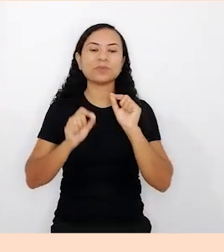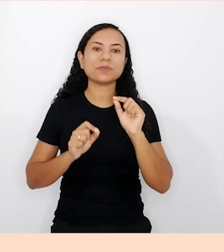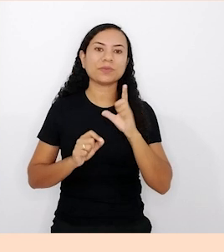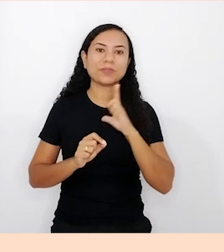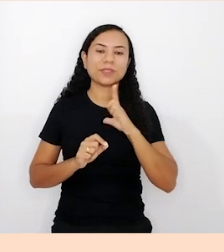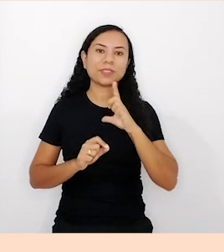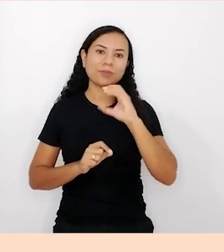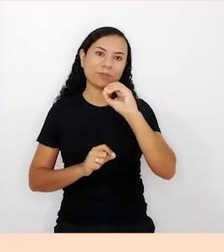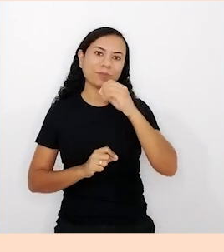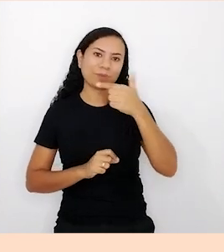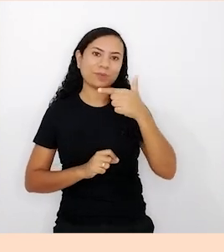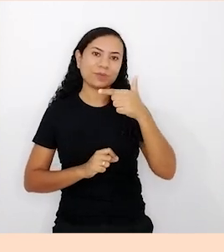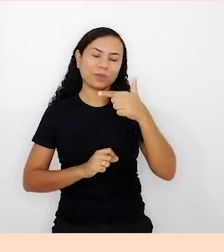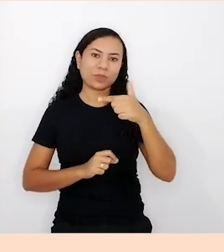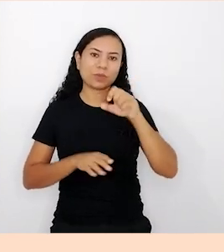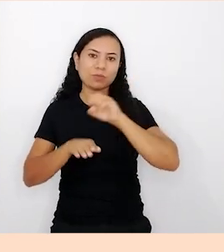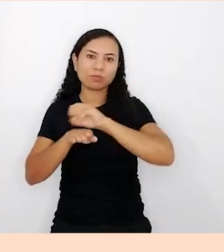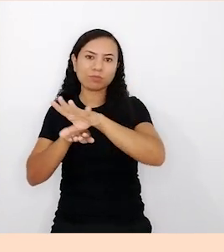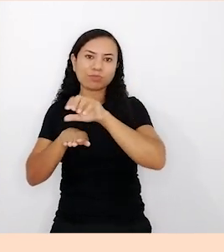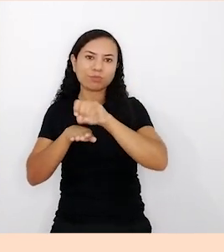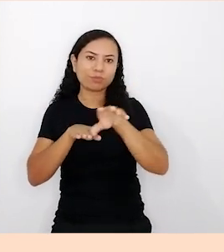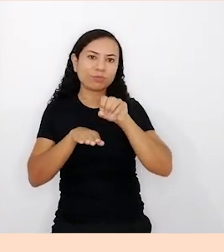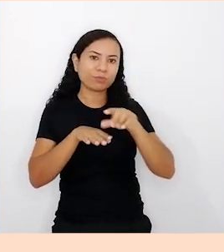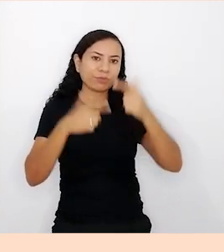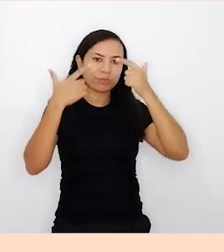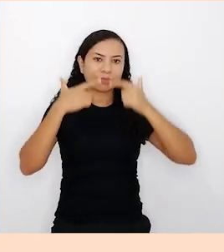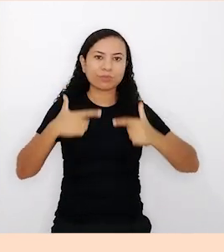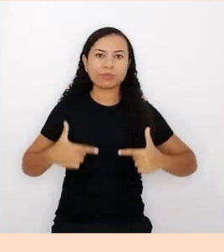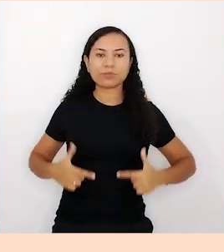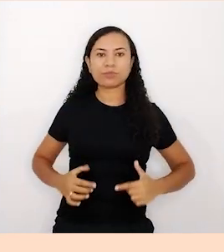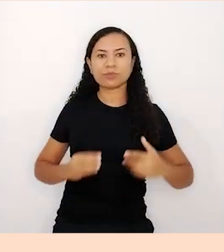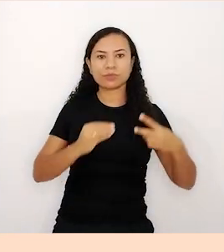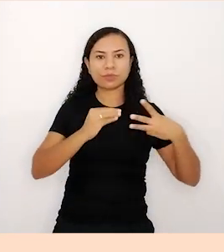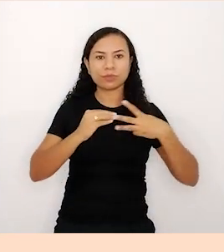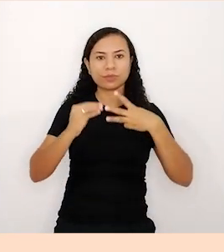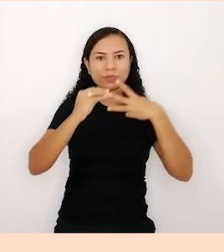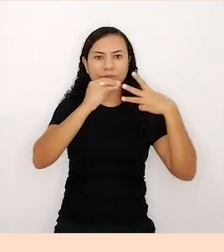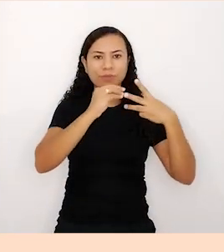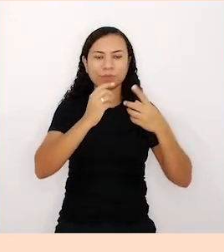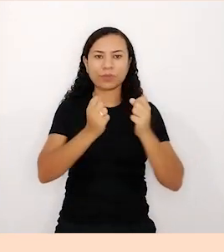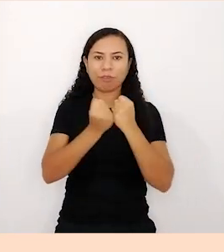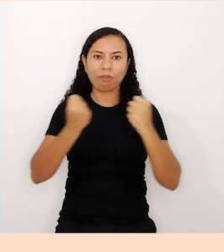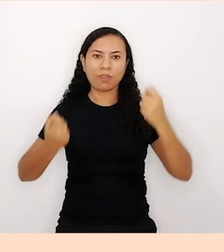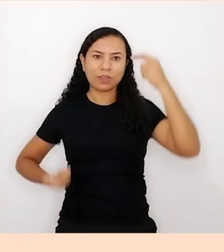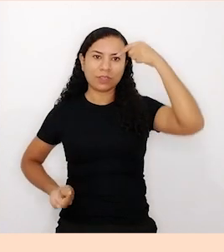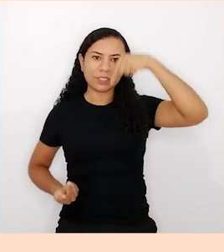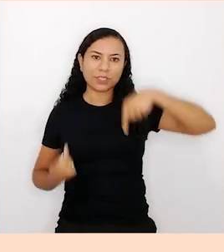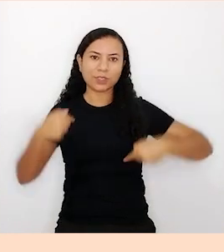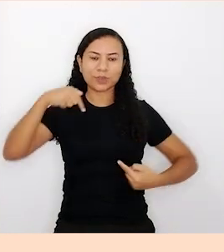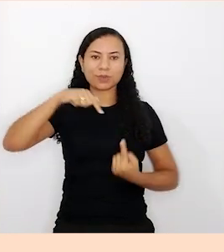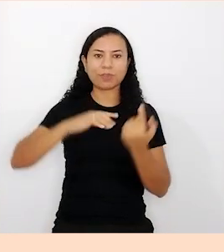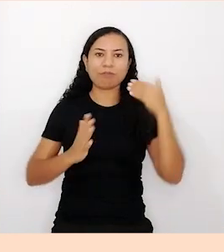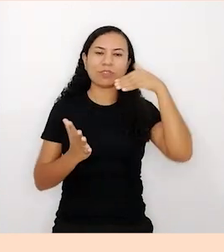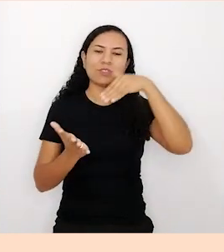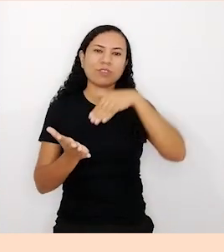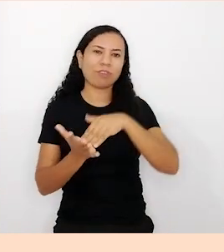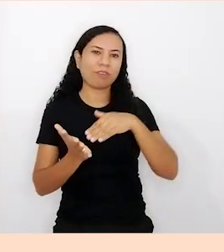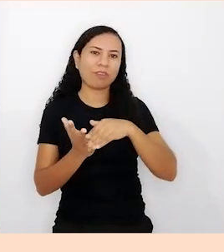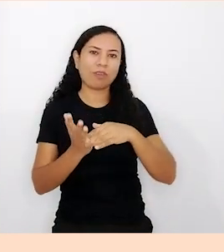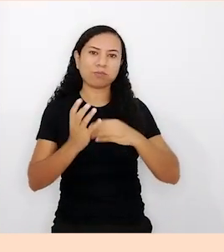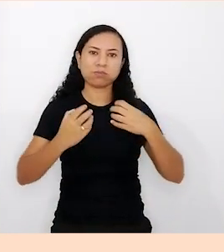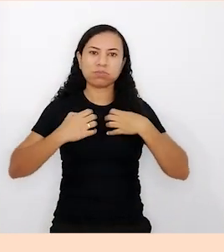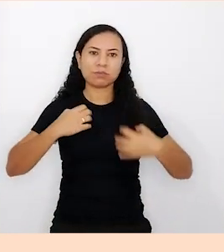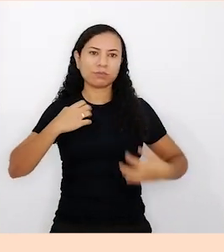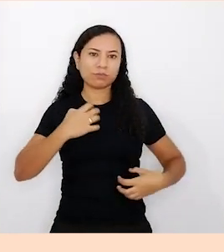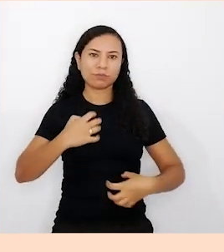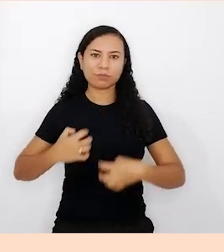as células do nosso corpo pela grande circulação, chegando então aos órgãos abdominais, às pernas,